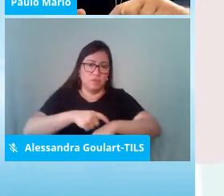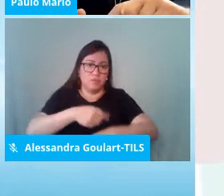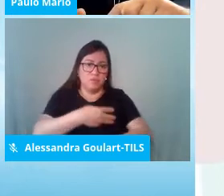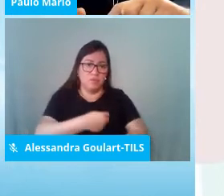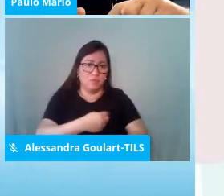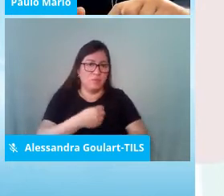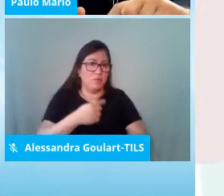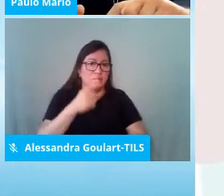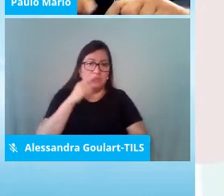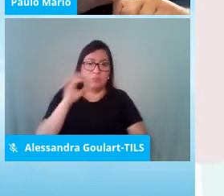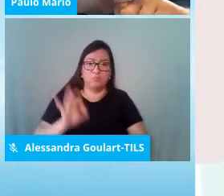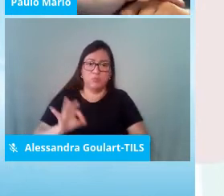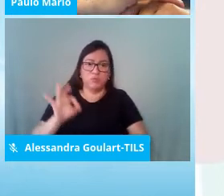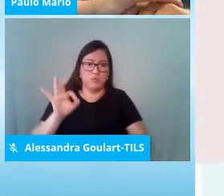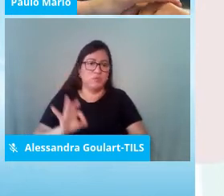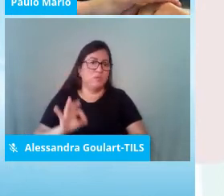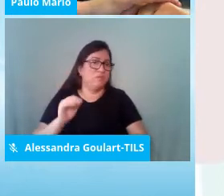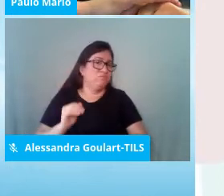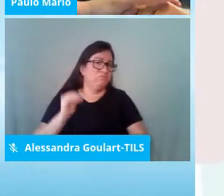altas, né?